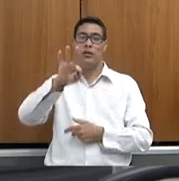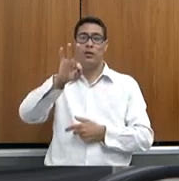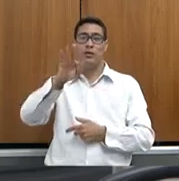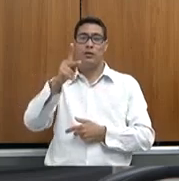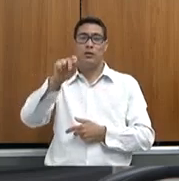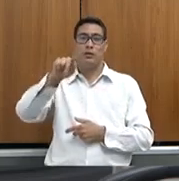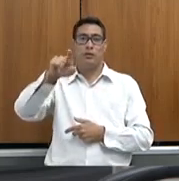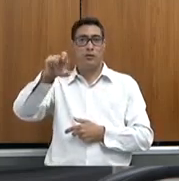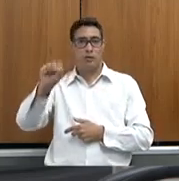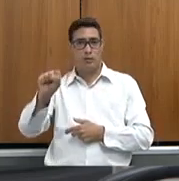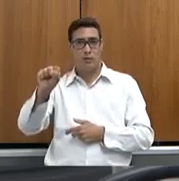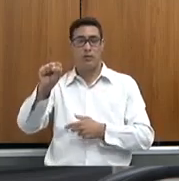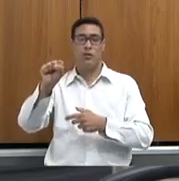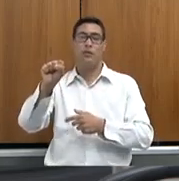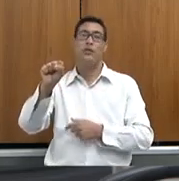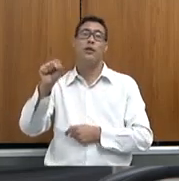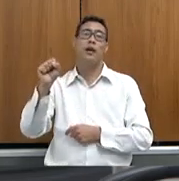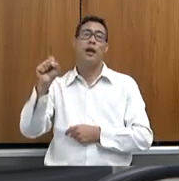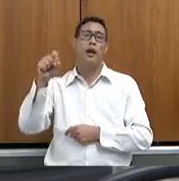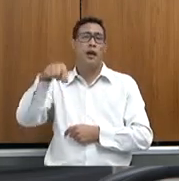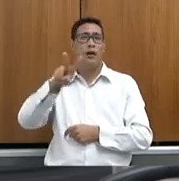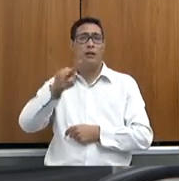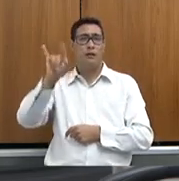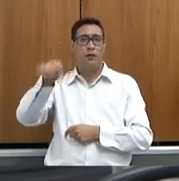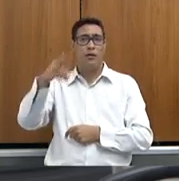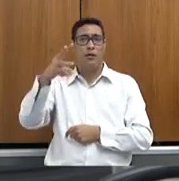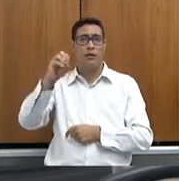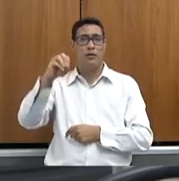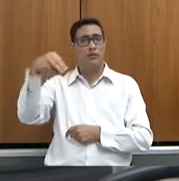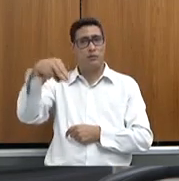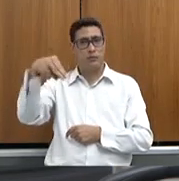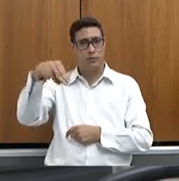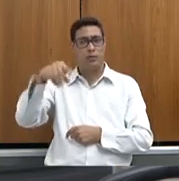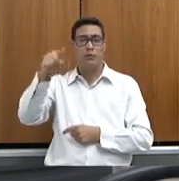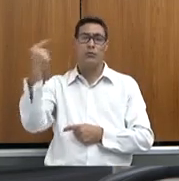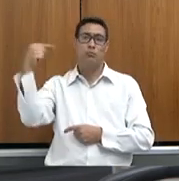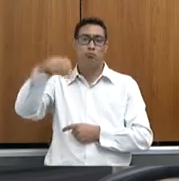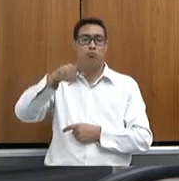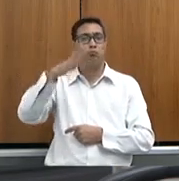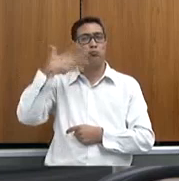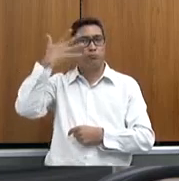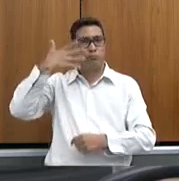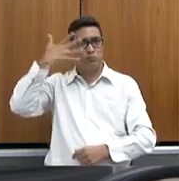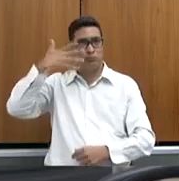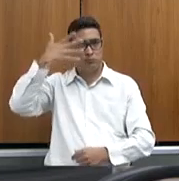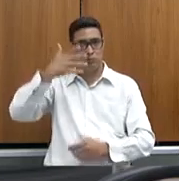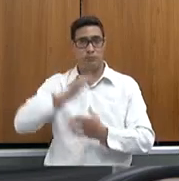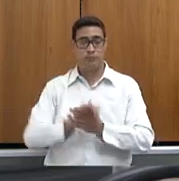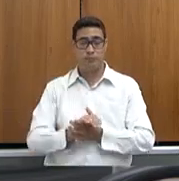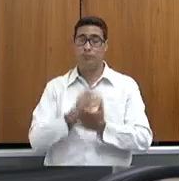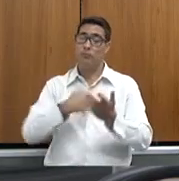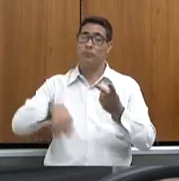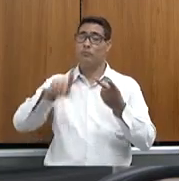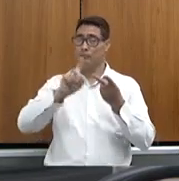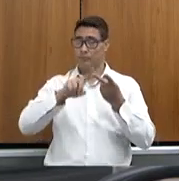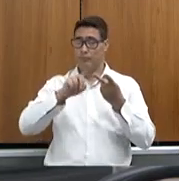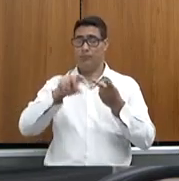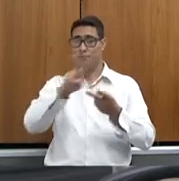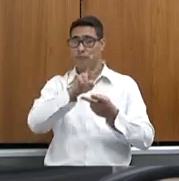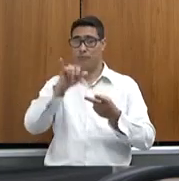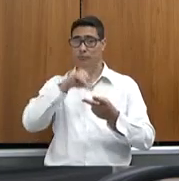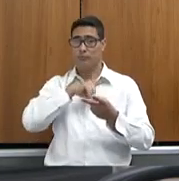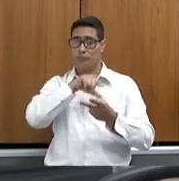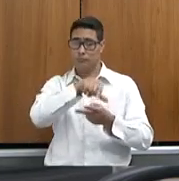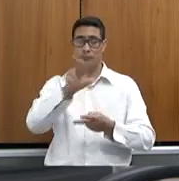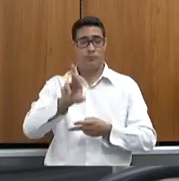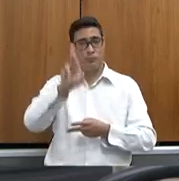Almeida Pereira Fernandes, esporá de até 30 minutos para sua exposição. Na sequência, será concedida